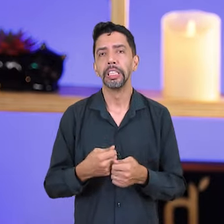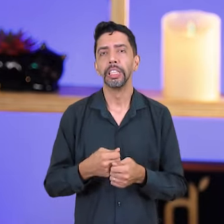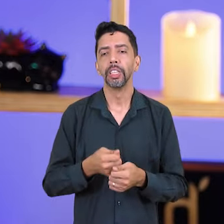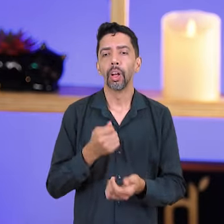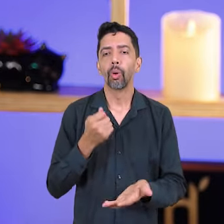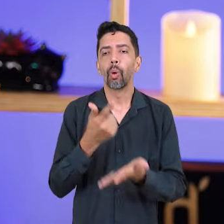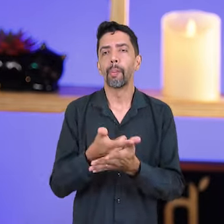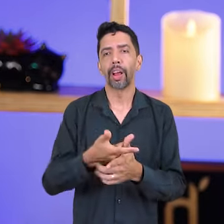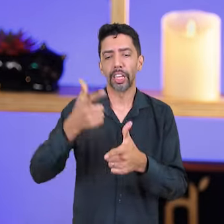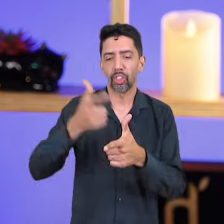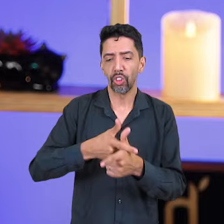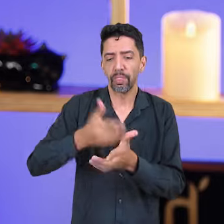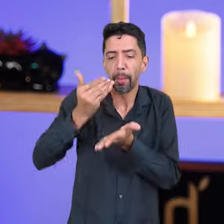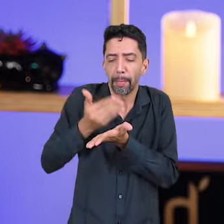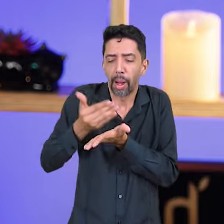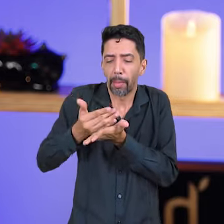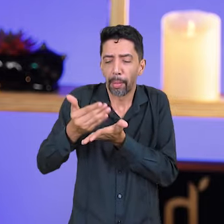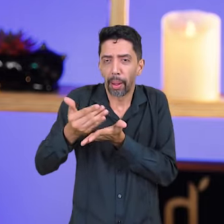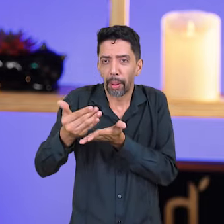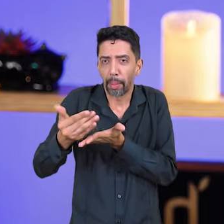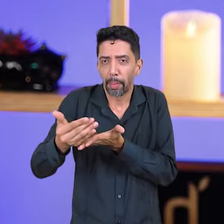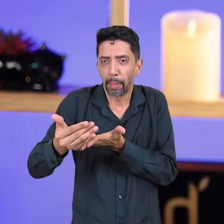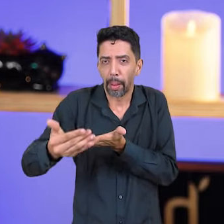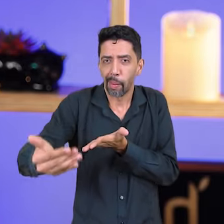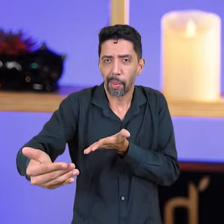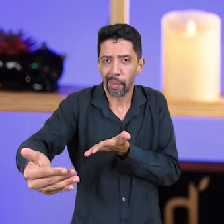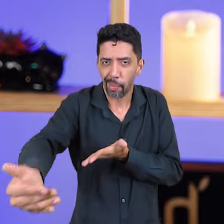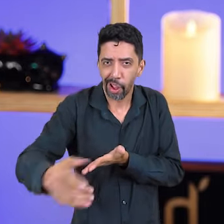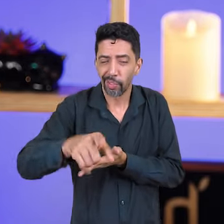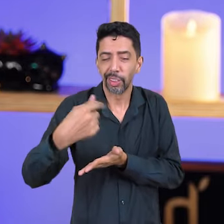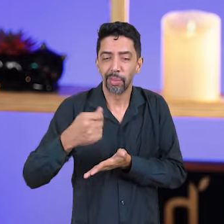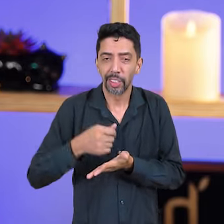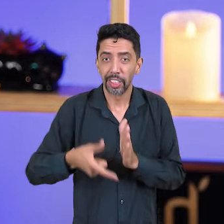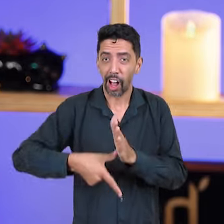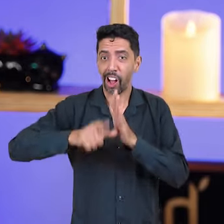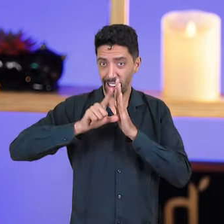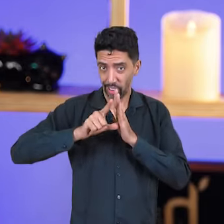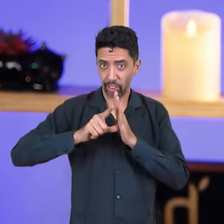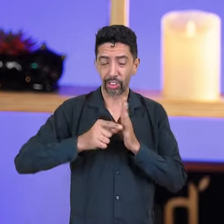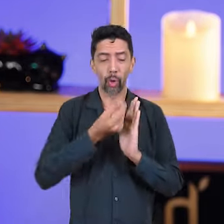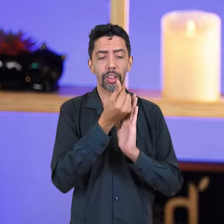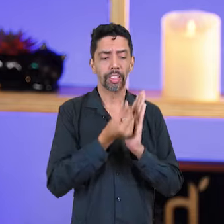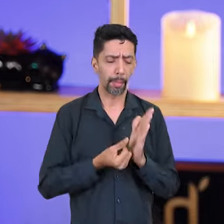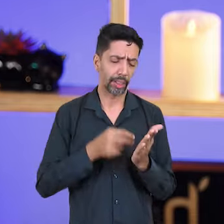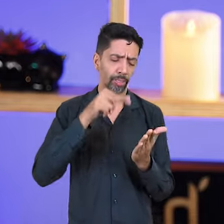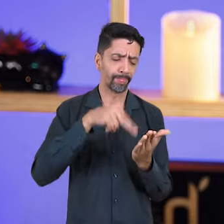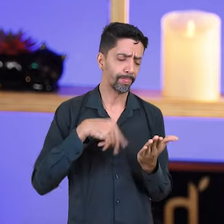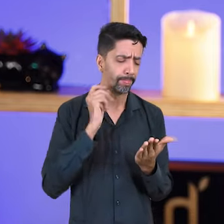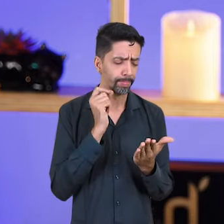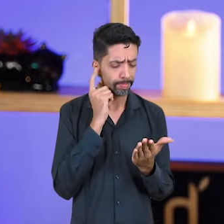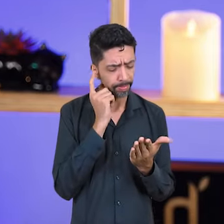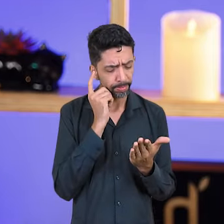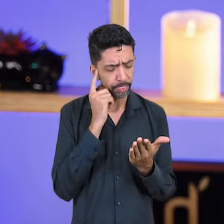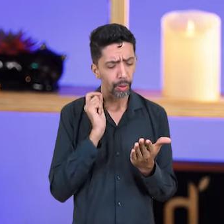a prazo, eu tenho que olhar dentro do meu orçamento, do que eu gasto durante todo o mês e ver o que eu posso reduzir,